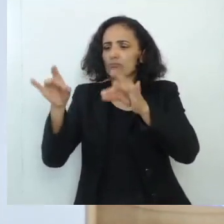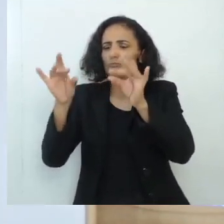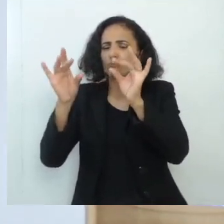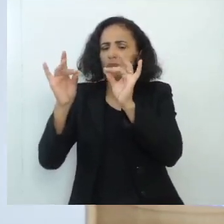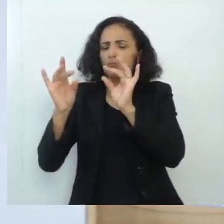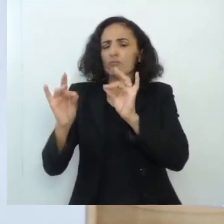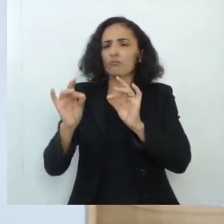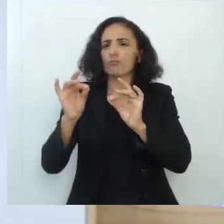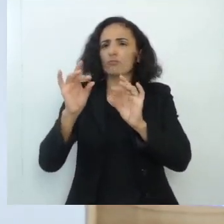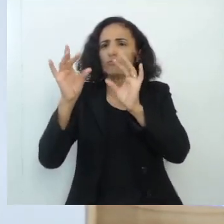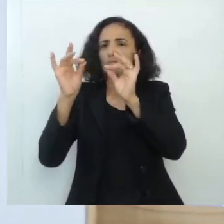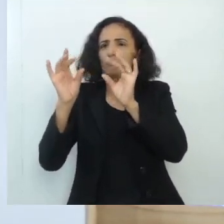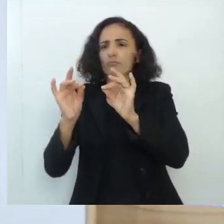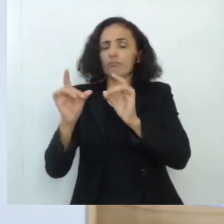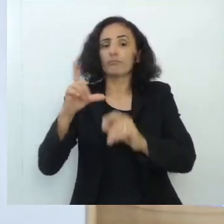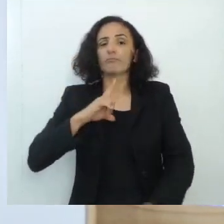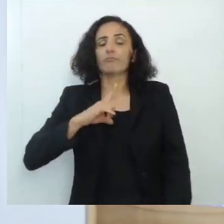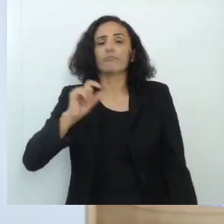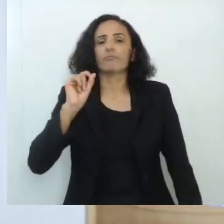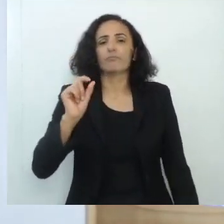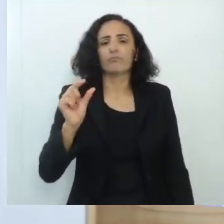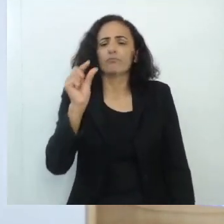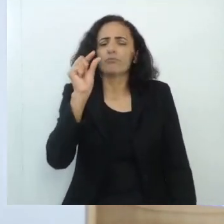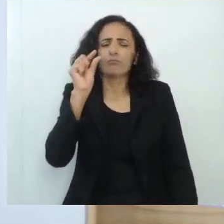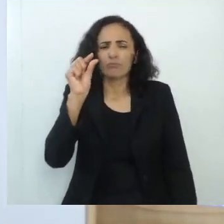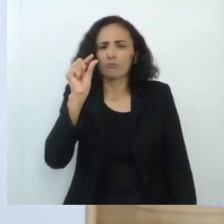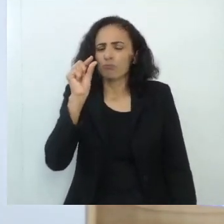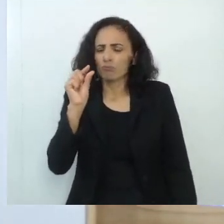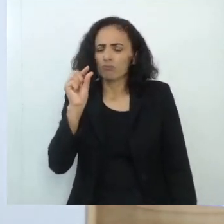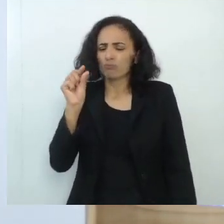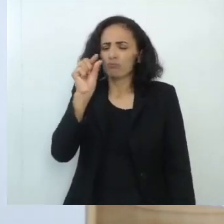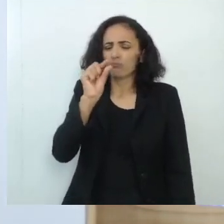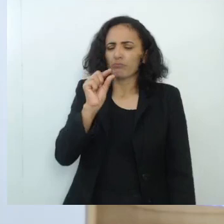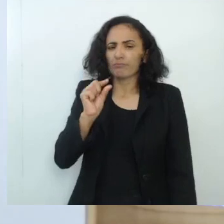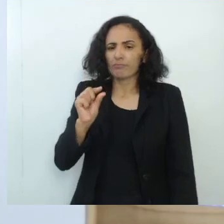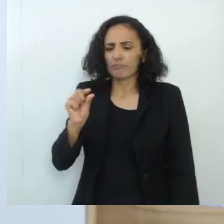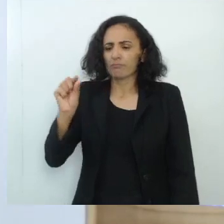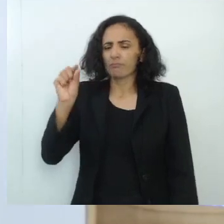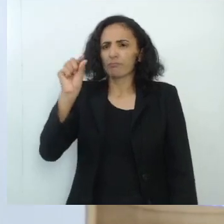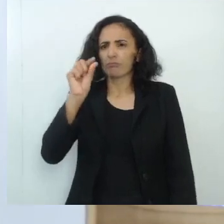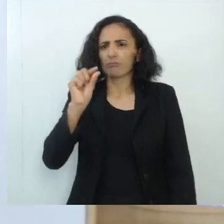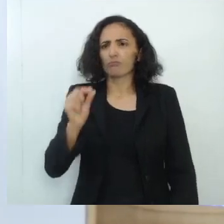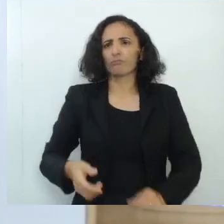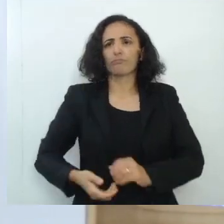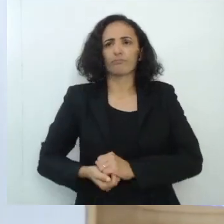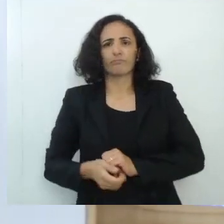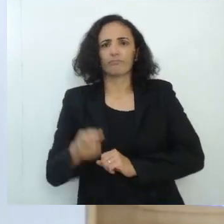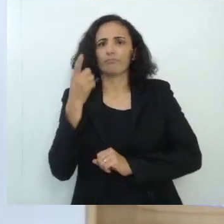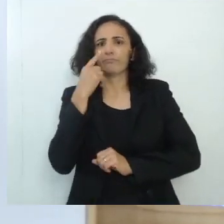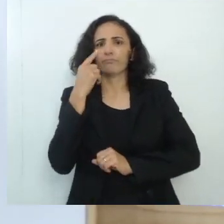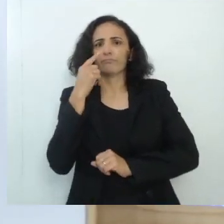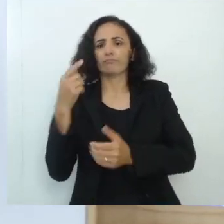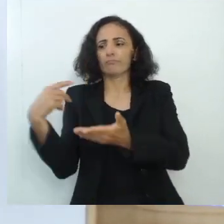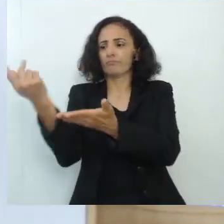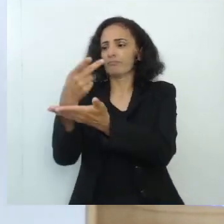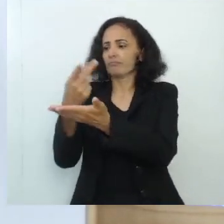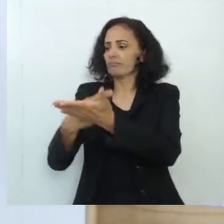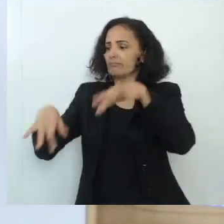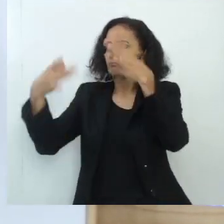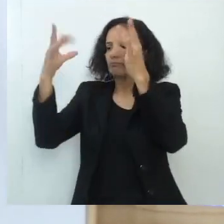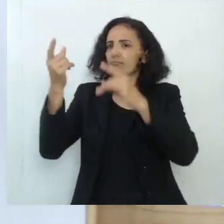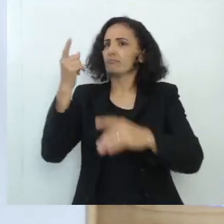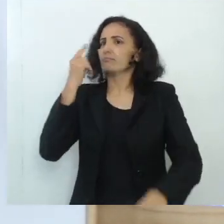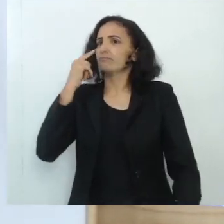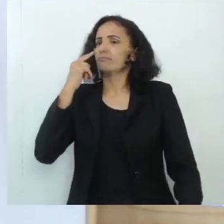na folha adulta da samambaia, você vai ter um monte de bolinhas. Se liga, tá? Você vai ter um monte de bolinhas